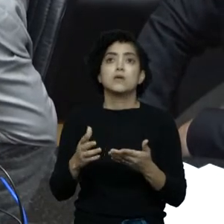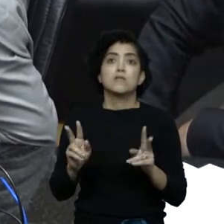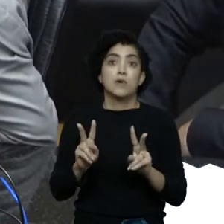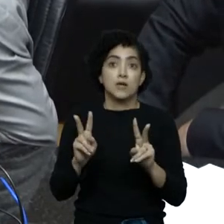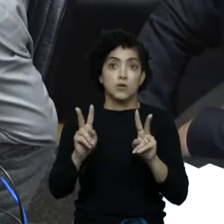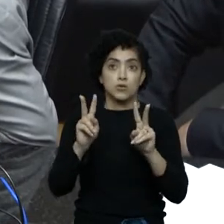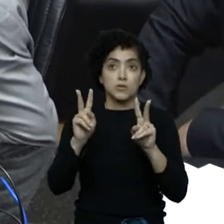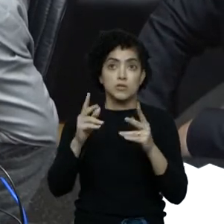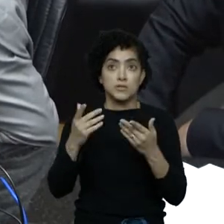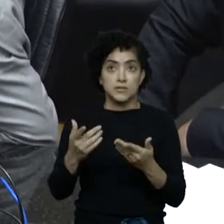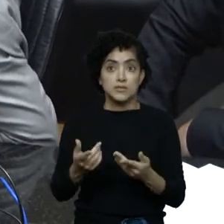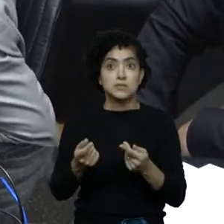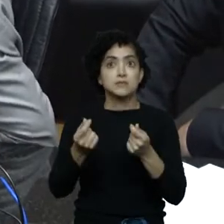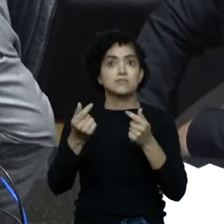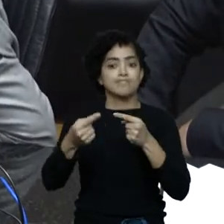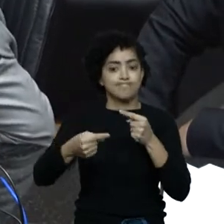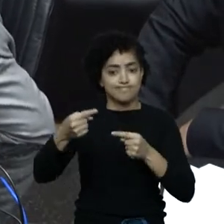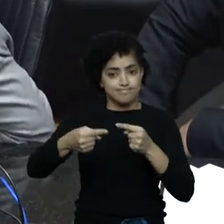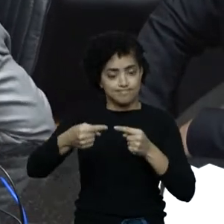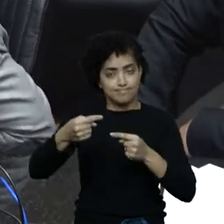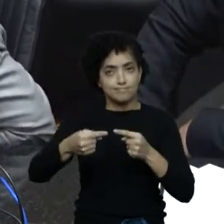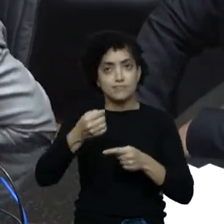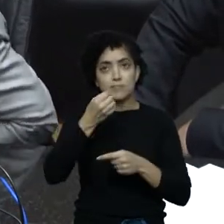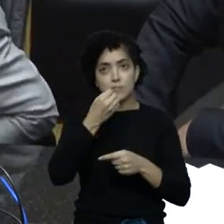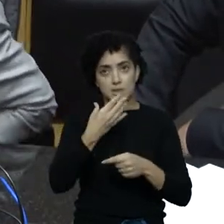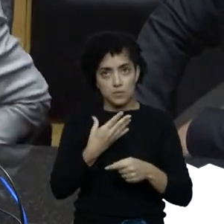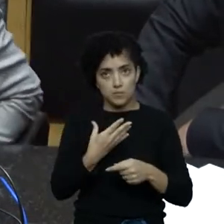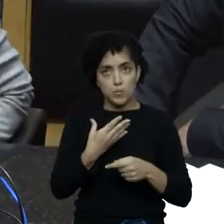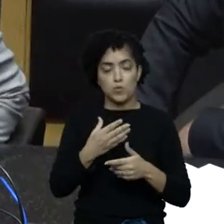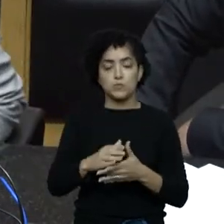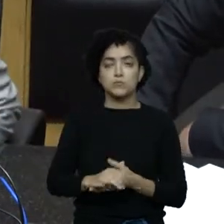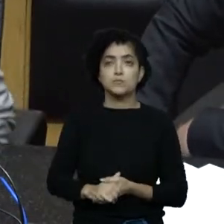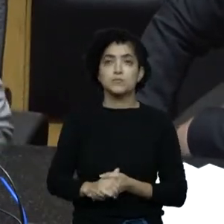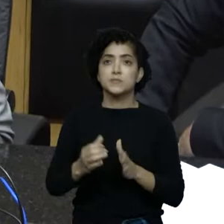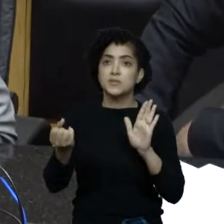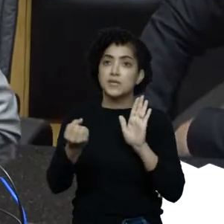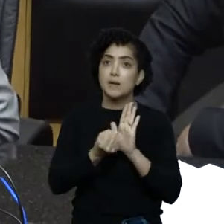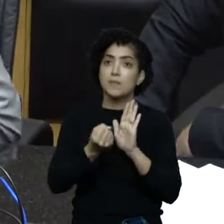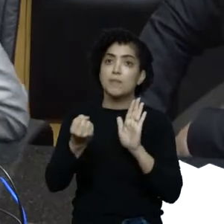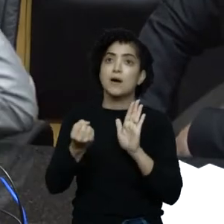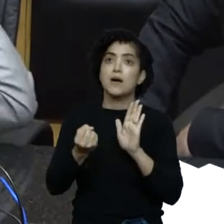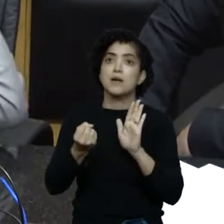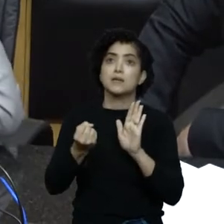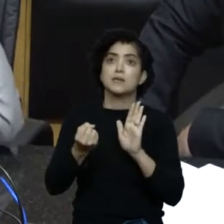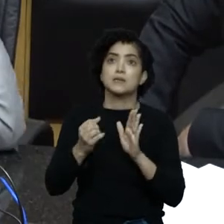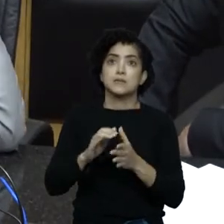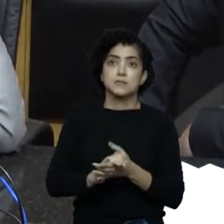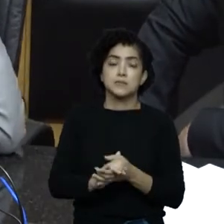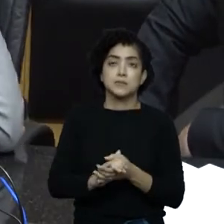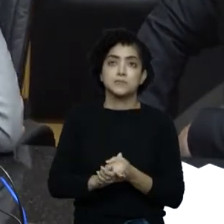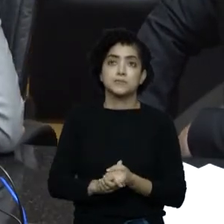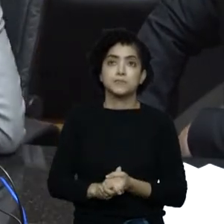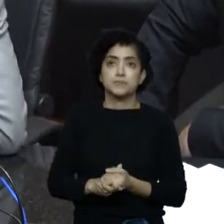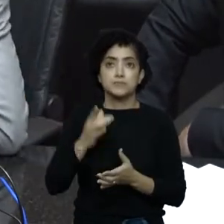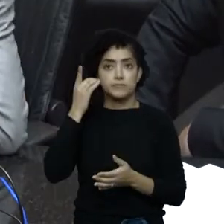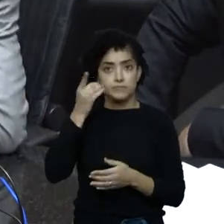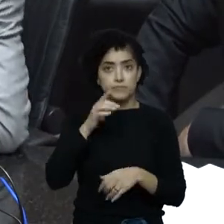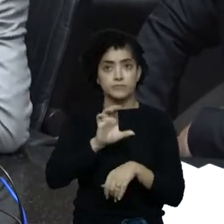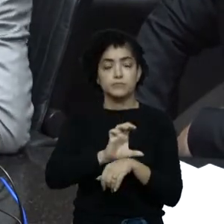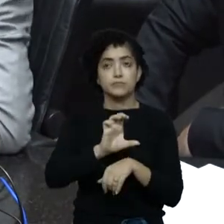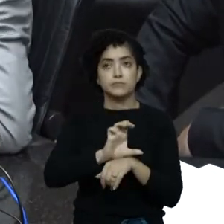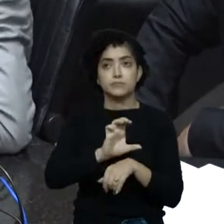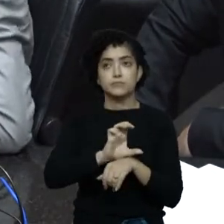a Cadência do bom bater papo aqui da casa que tem sido a grande marca desde que estou aqui como deputado estadual que é o que eu tenho